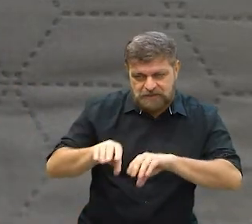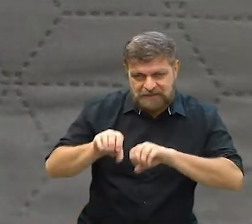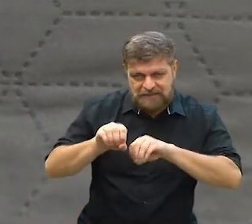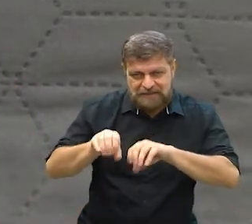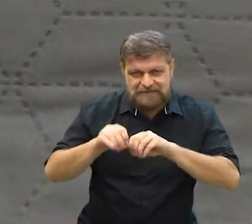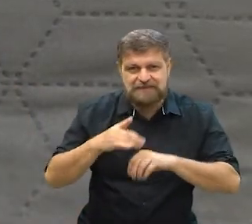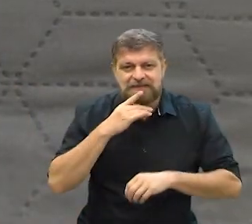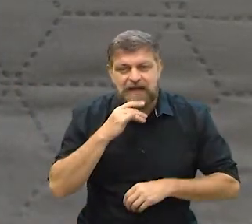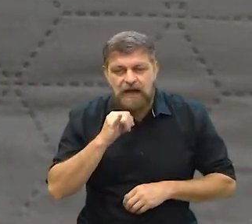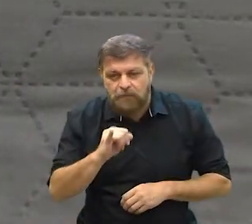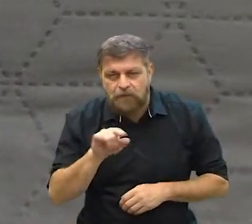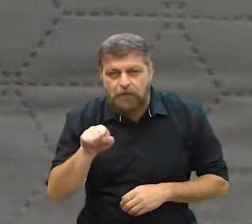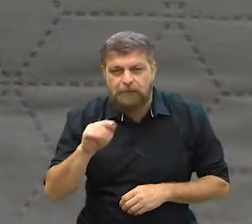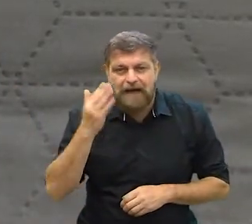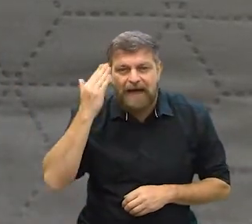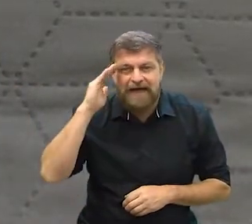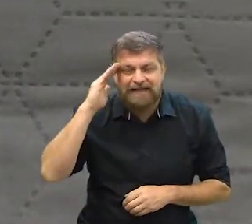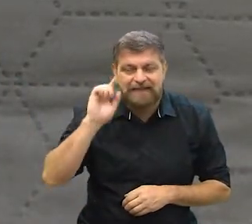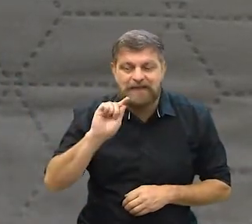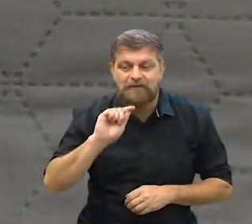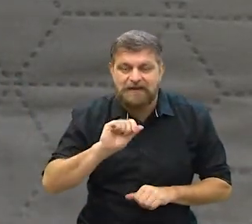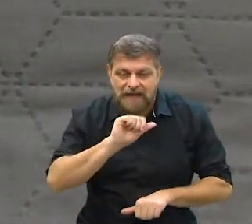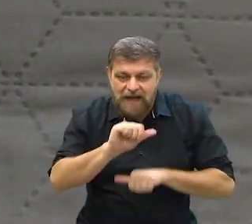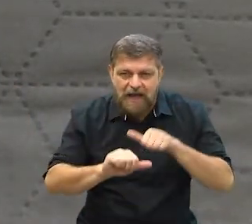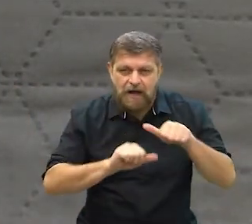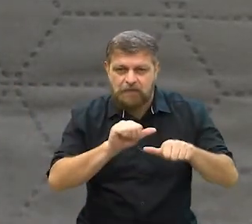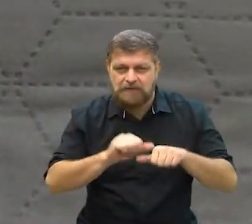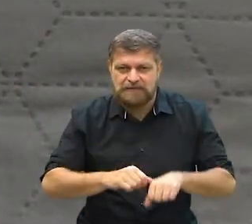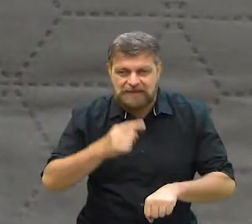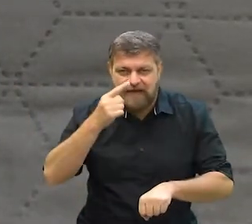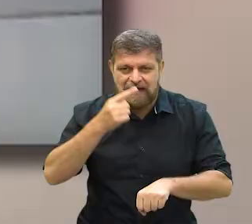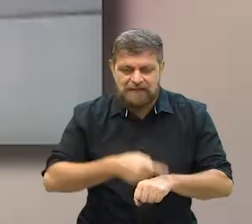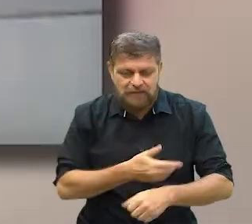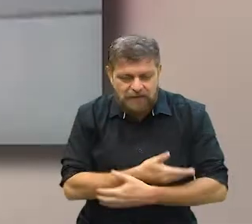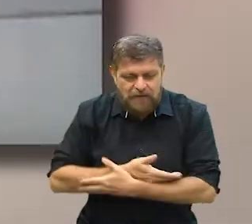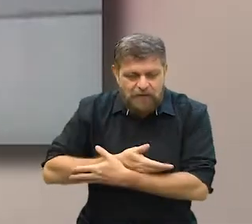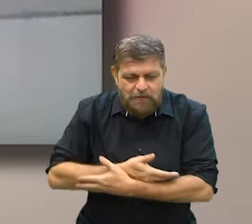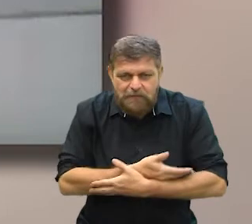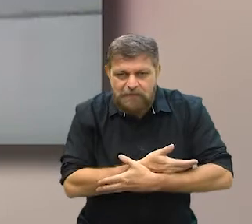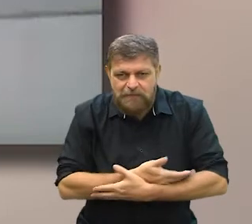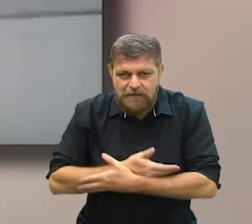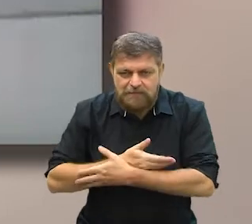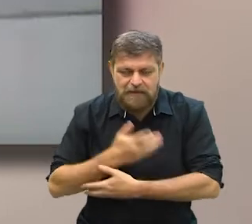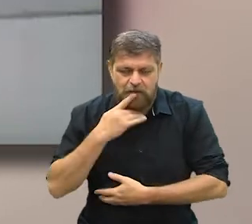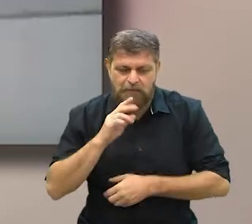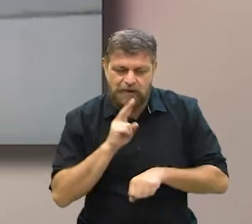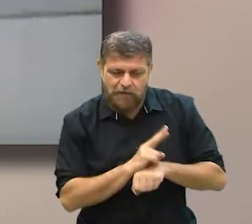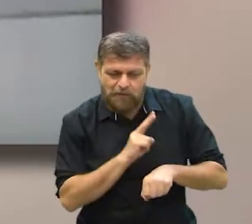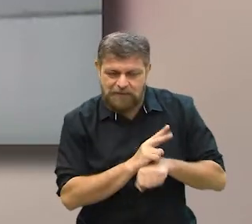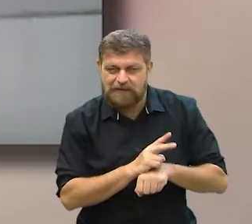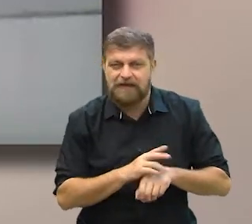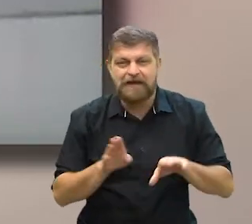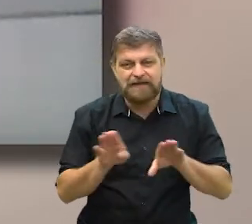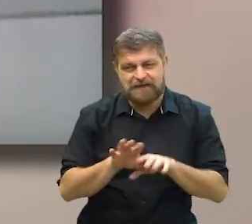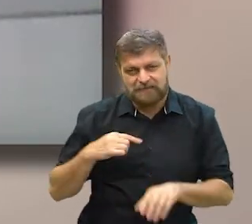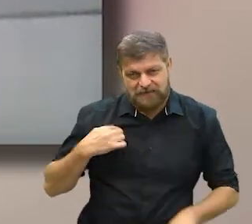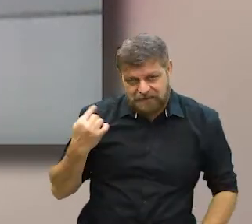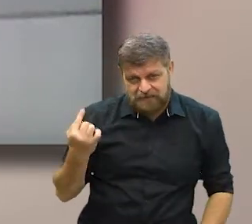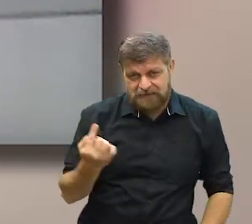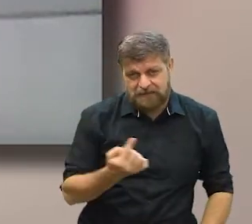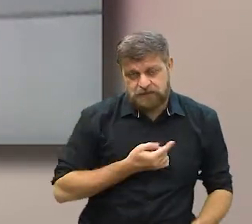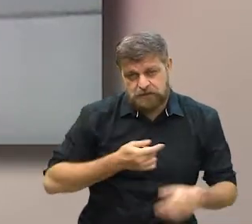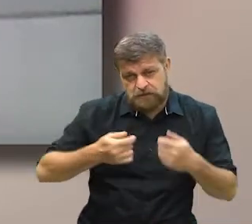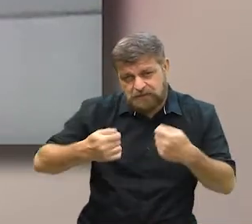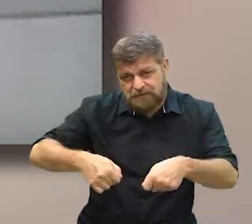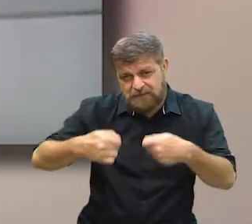né, um pai que ajude. Né? A gente ensina várias técnicas para tentar diminuir os gases do bebê, né, na hora que ele